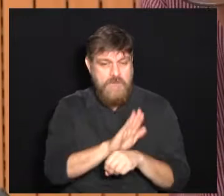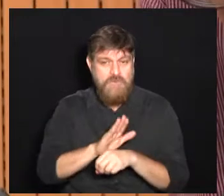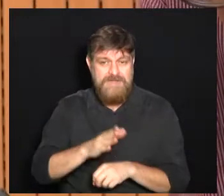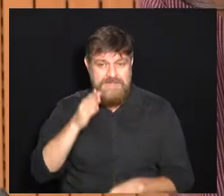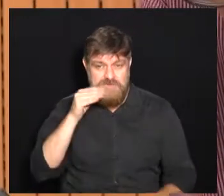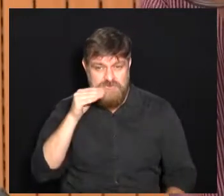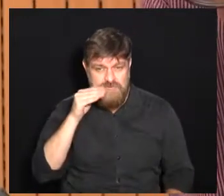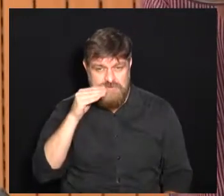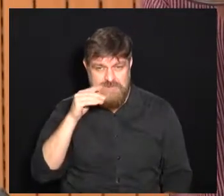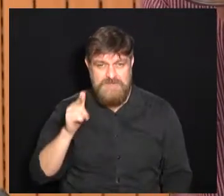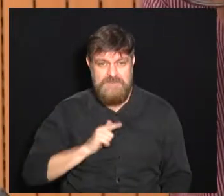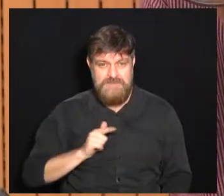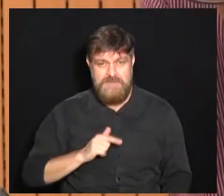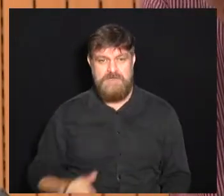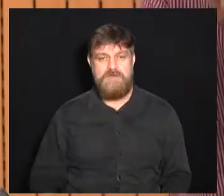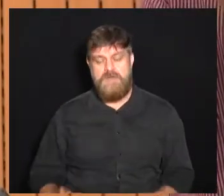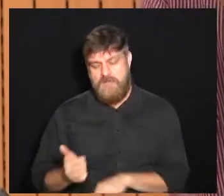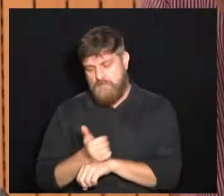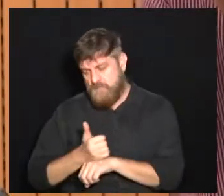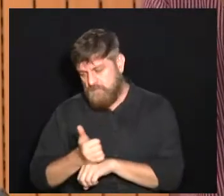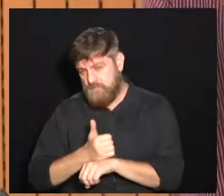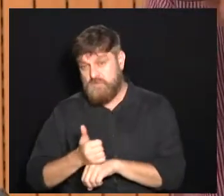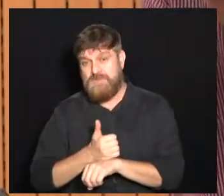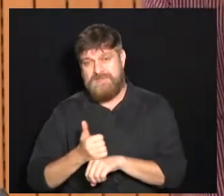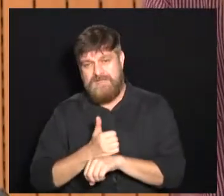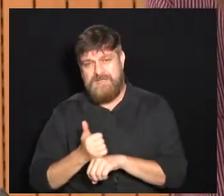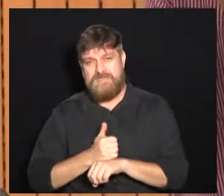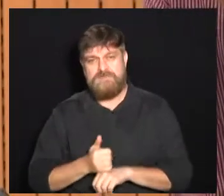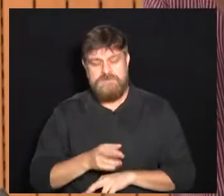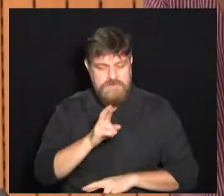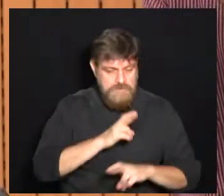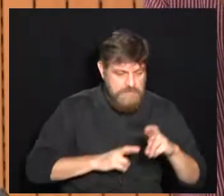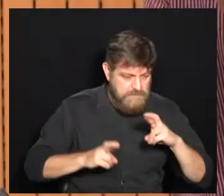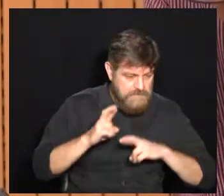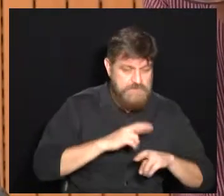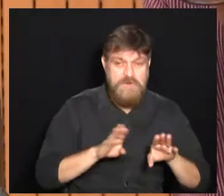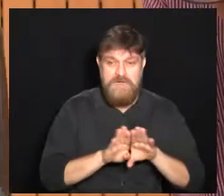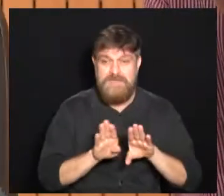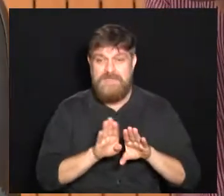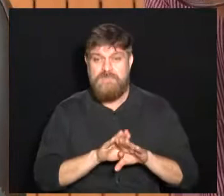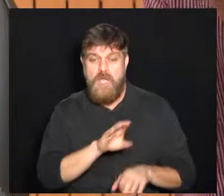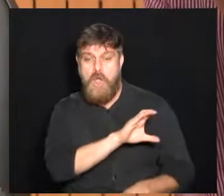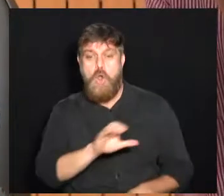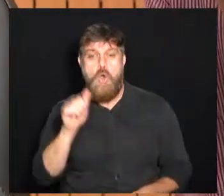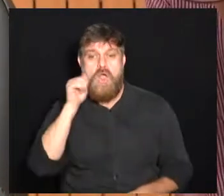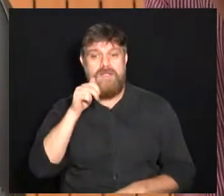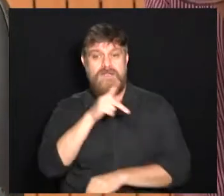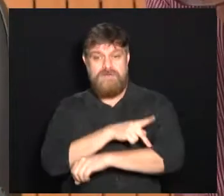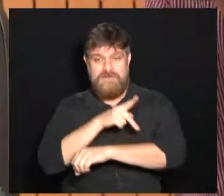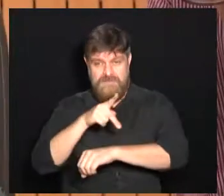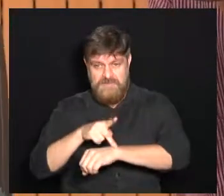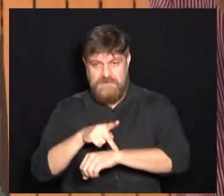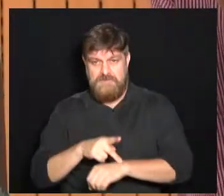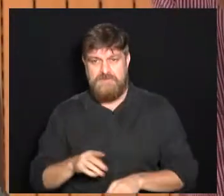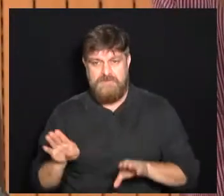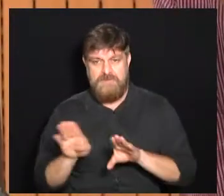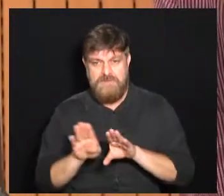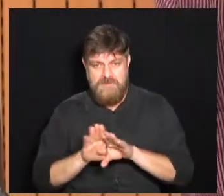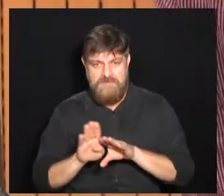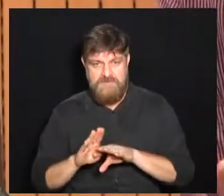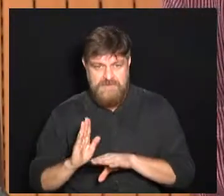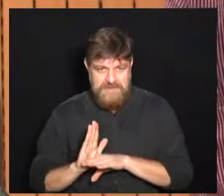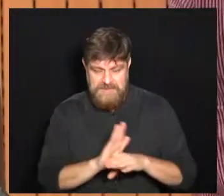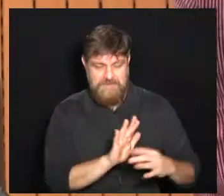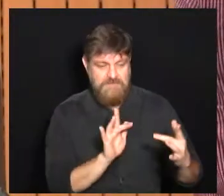São profissionais de carreira também, supervisores, coordenadores pedagógicos, que vão estar